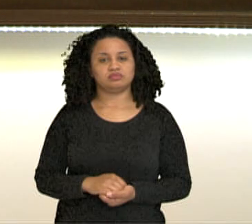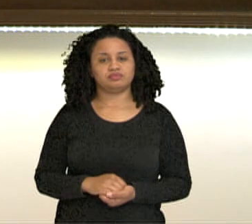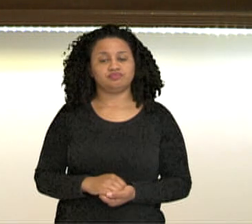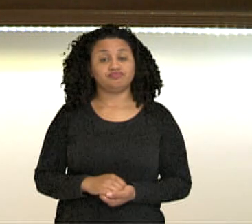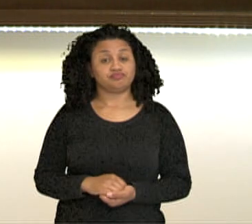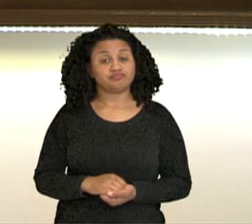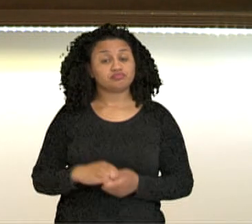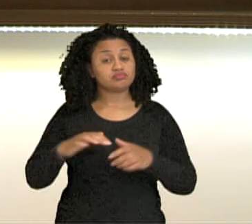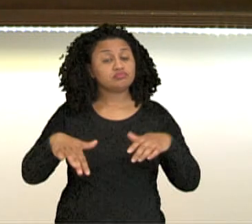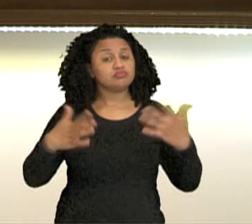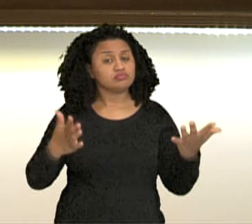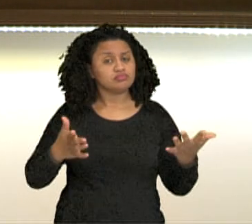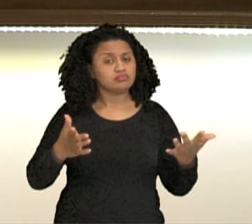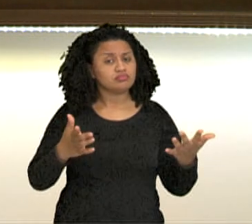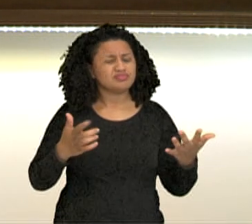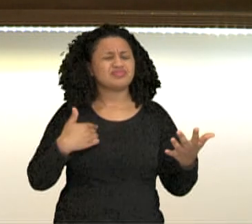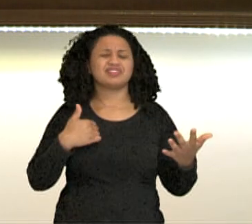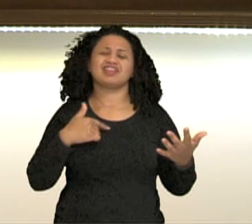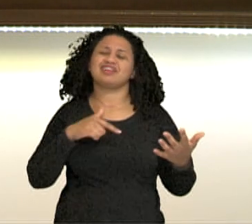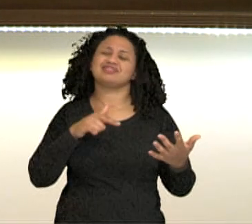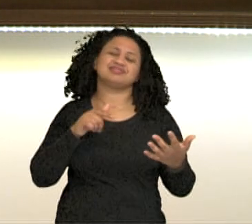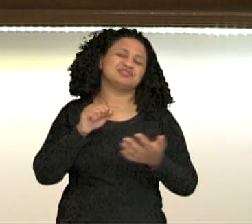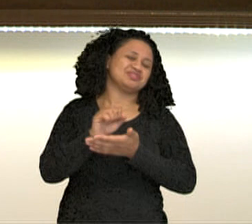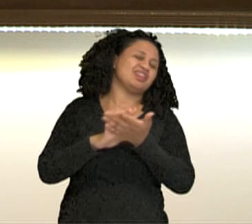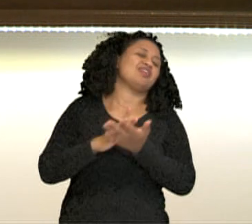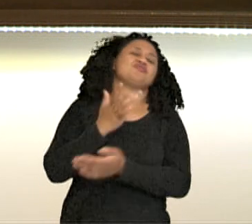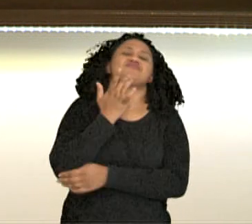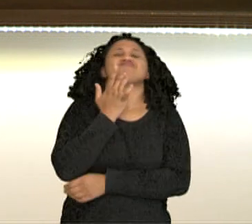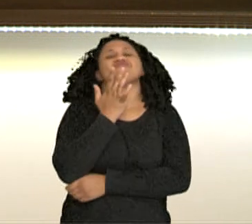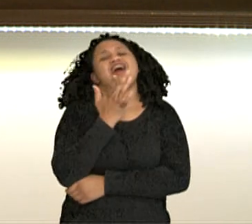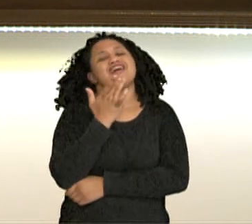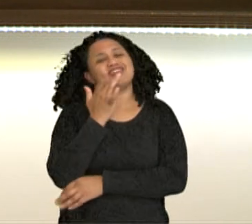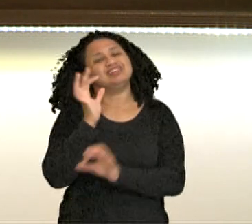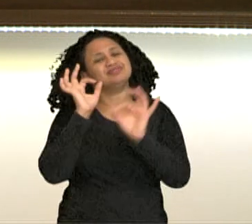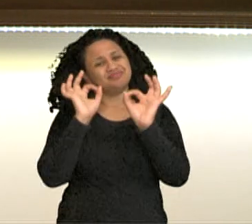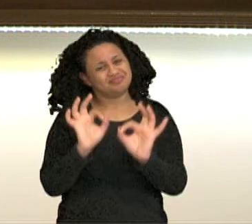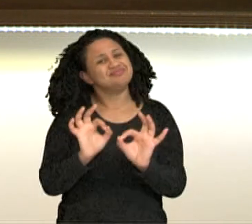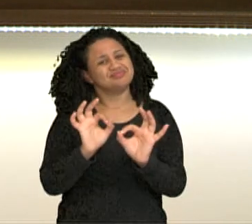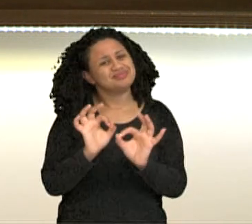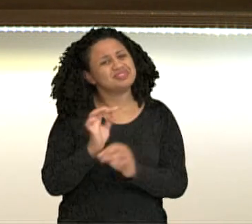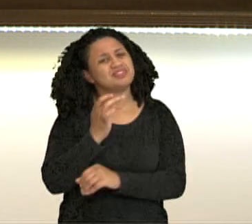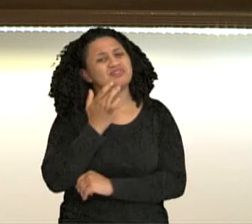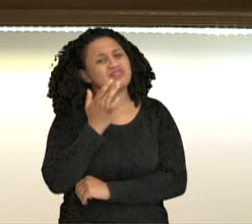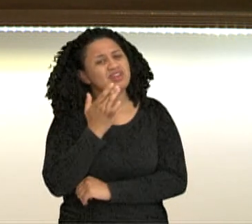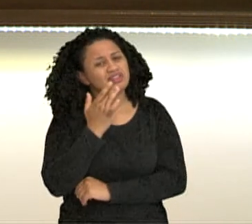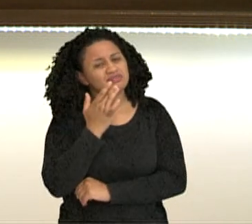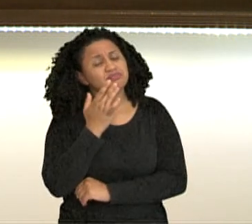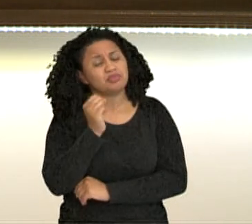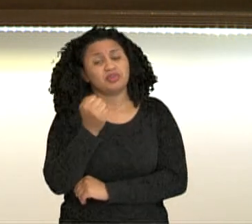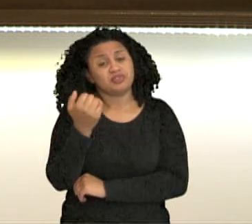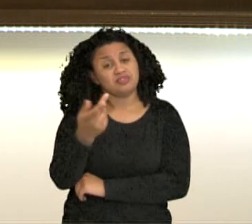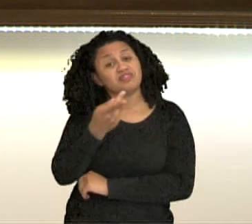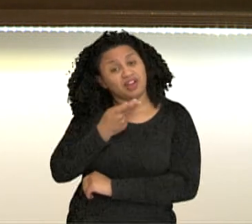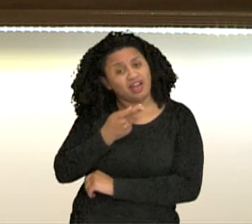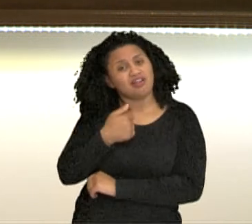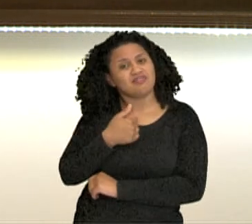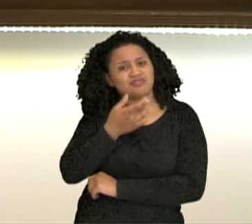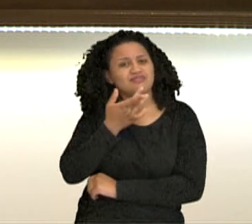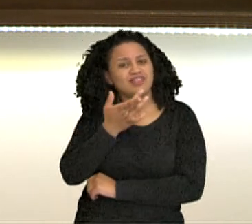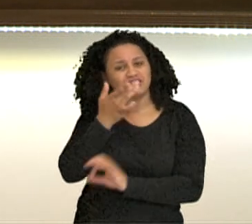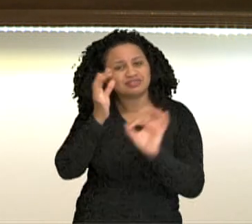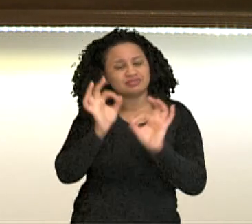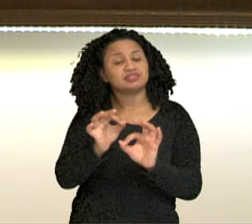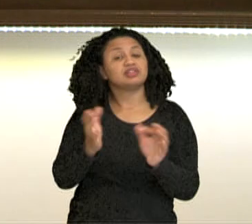E aí? Essa estava muito fácil, não estava? Diga para a professora. Estava fácil, né? Então,